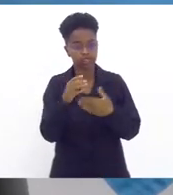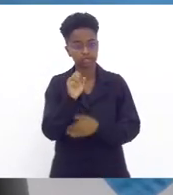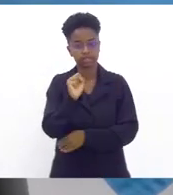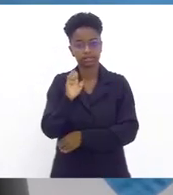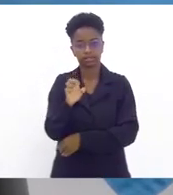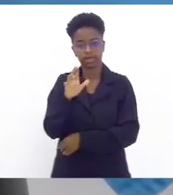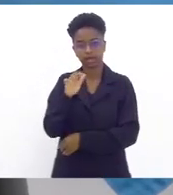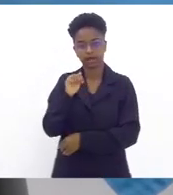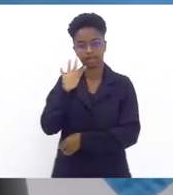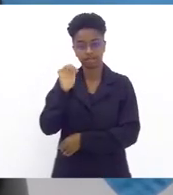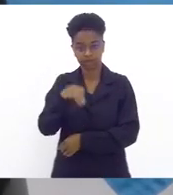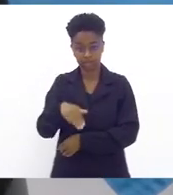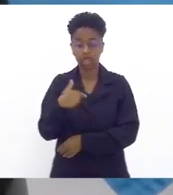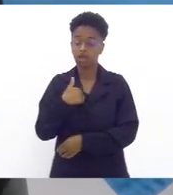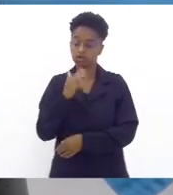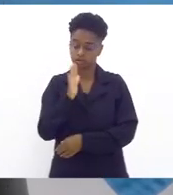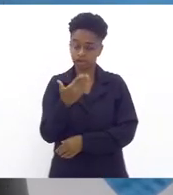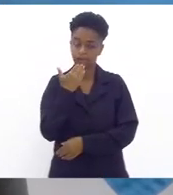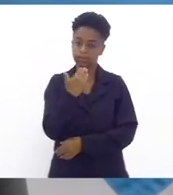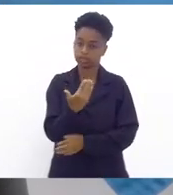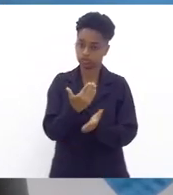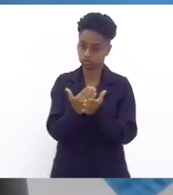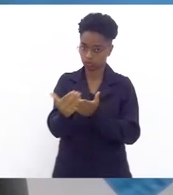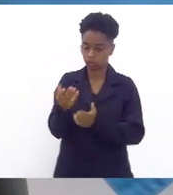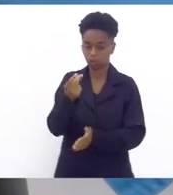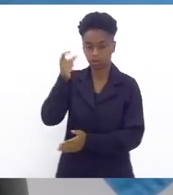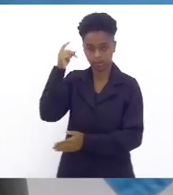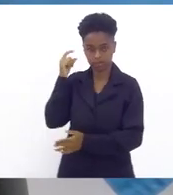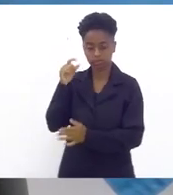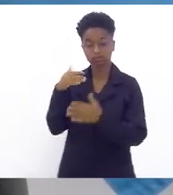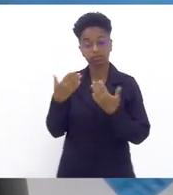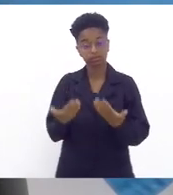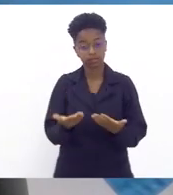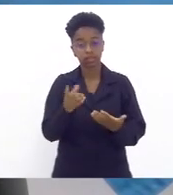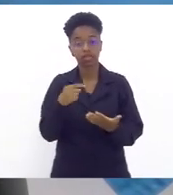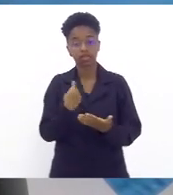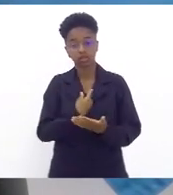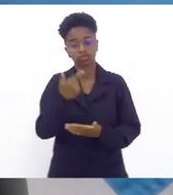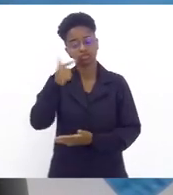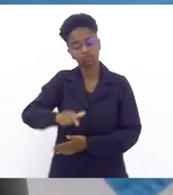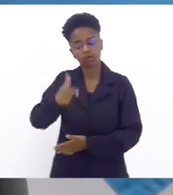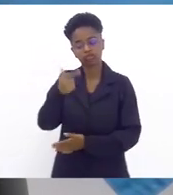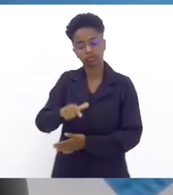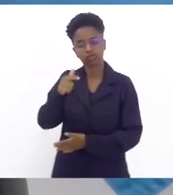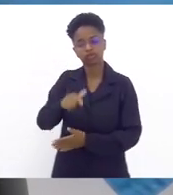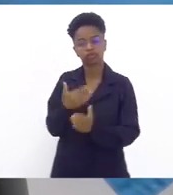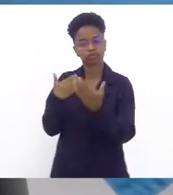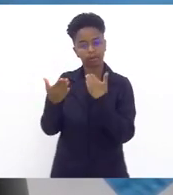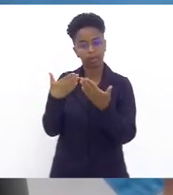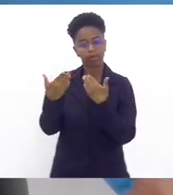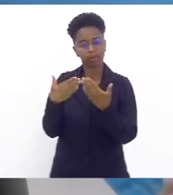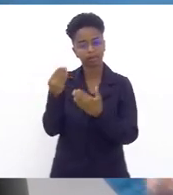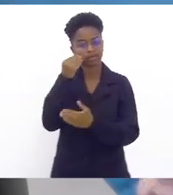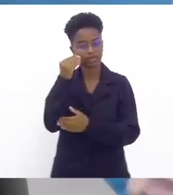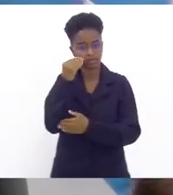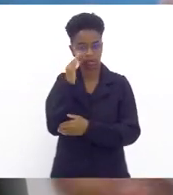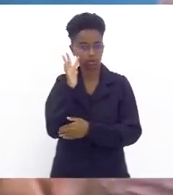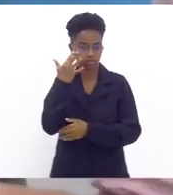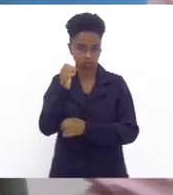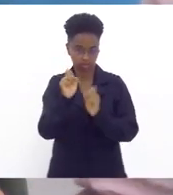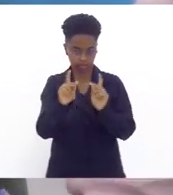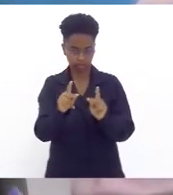é algo que eu já cobrei lá no início então a gente vem conversando e cobrando tá bem